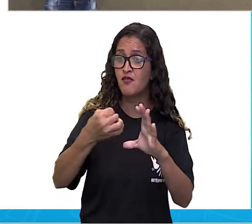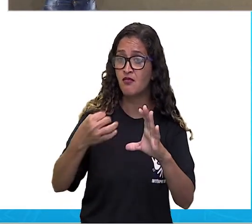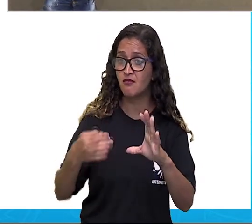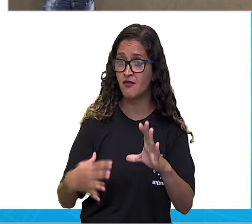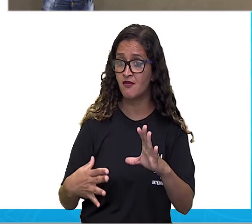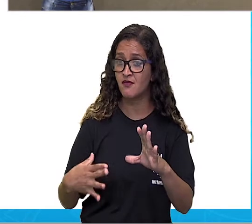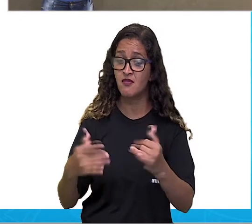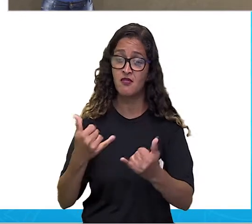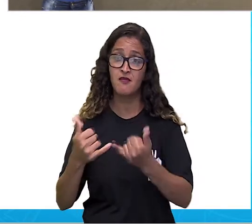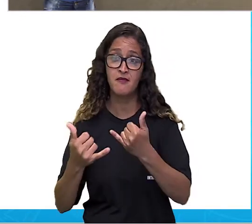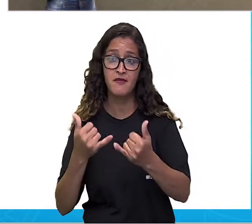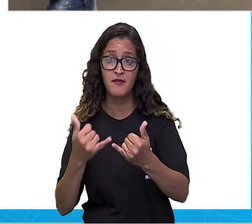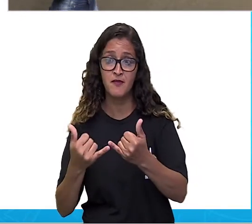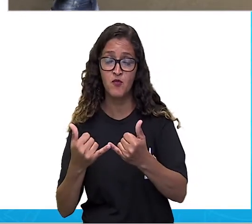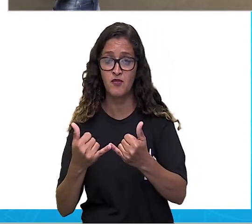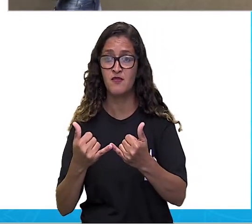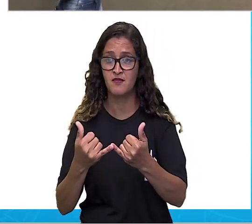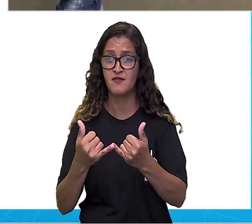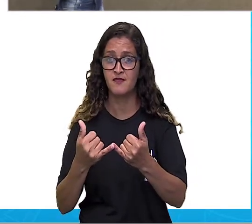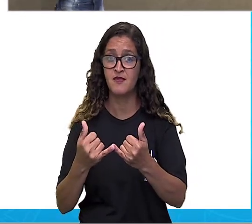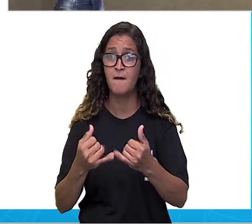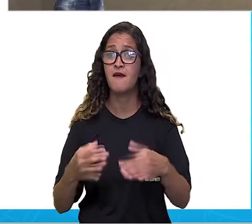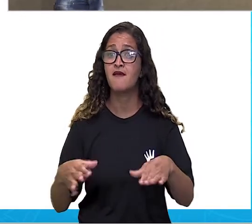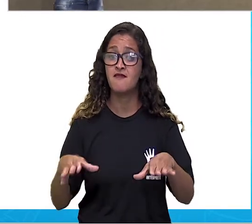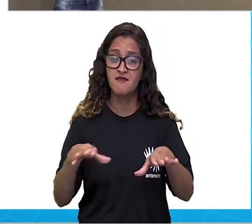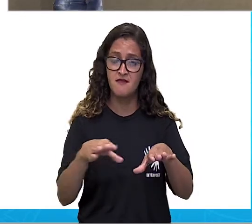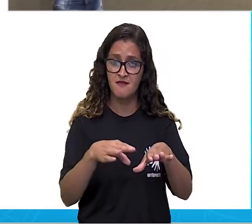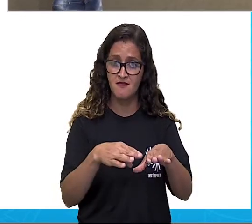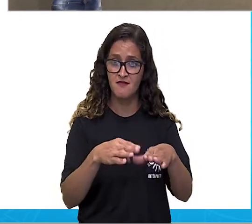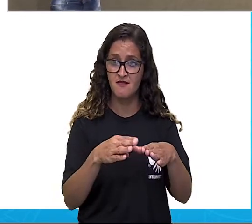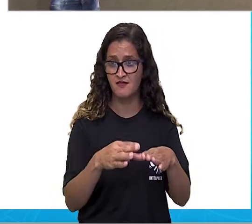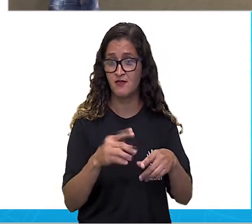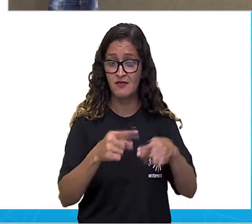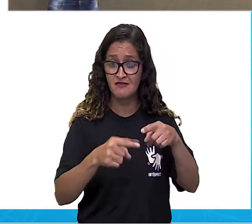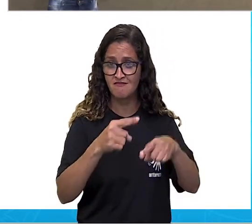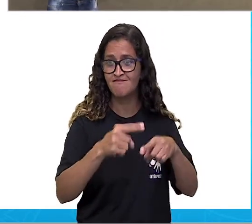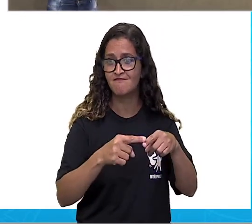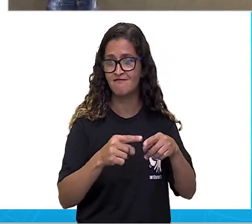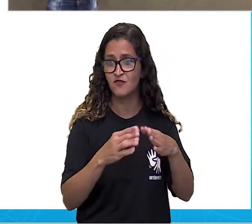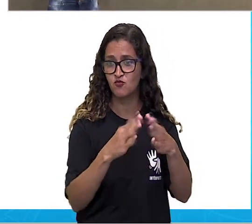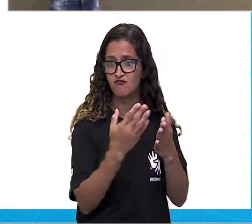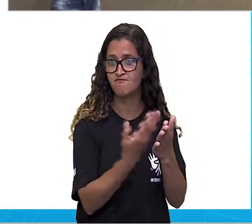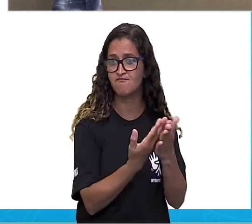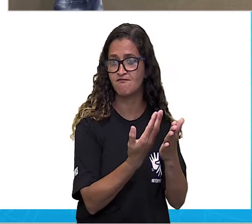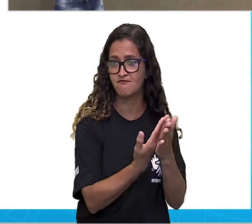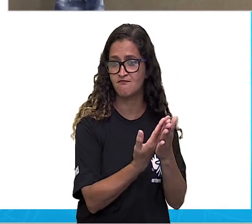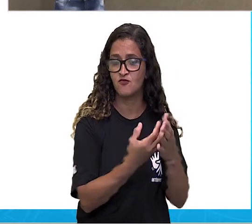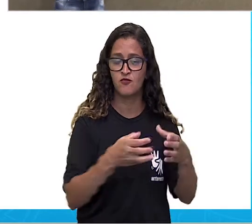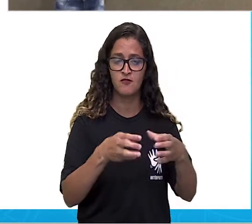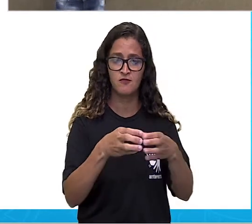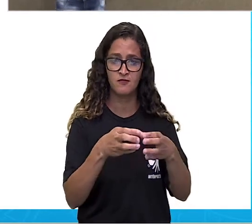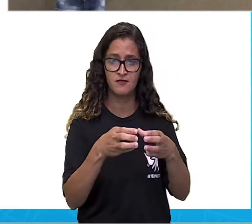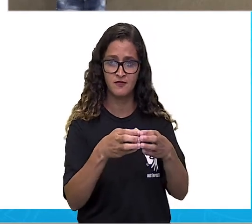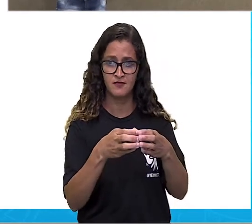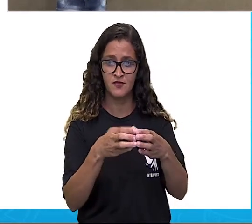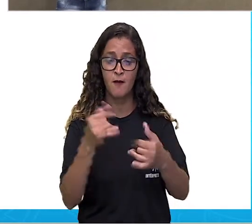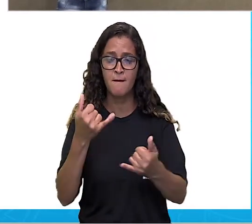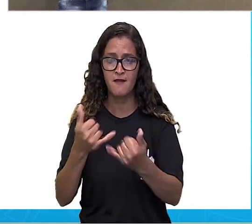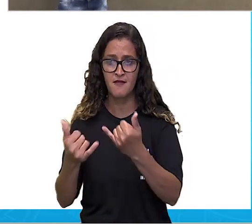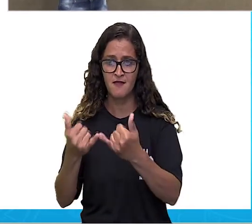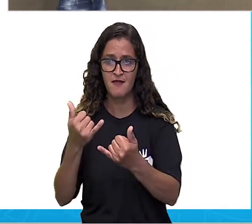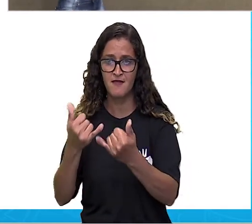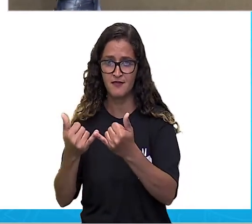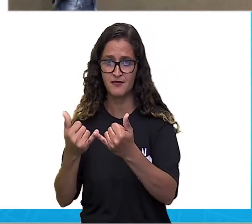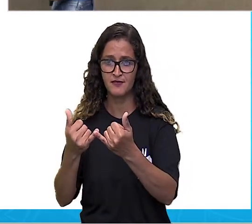que é um objeto escolar, é um lápis. Todos ali são lápis. Então, eles estão agrupados por uma